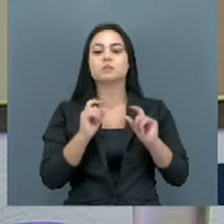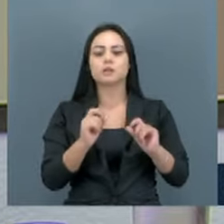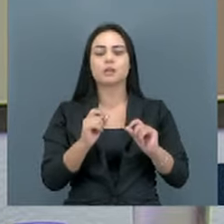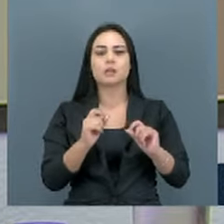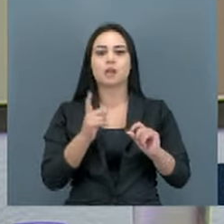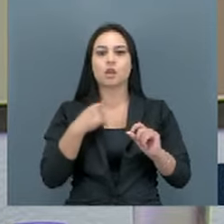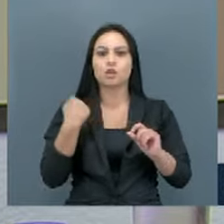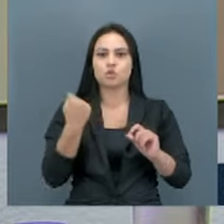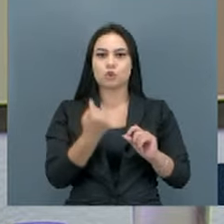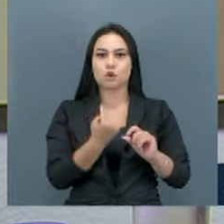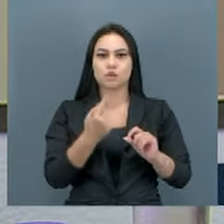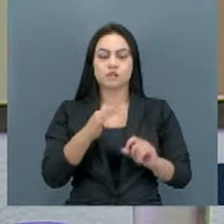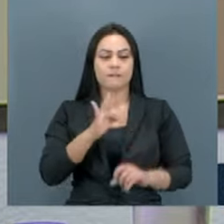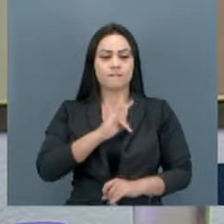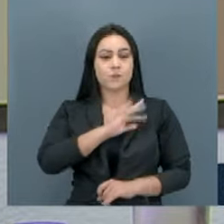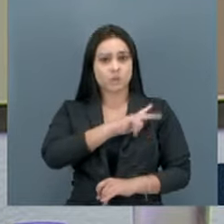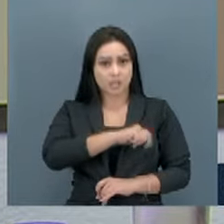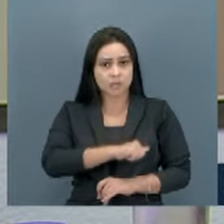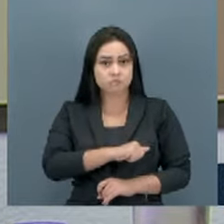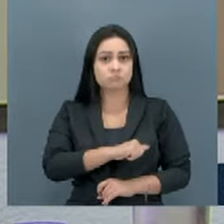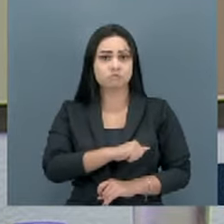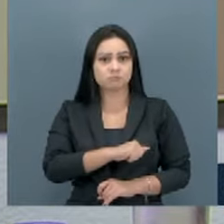nossa Fundação Nacional do Índio